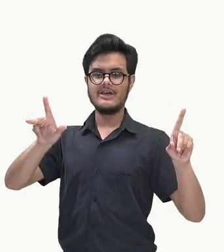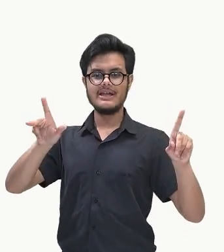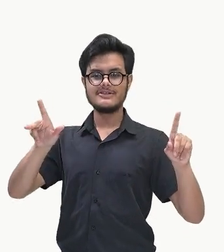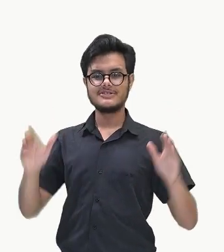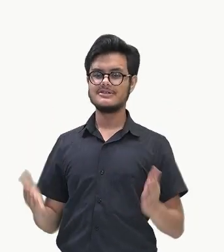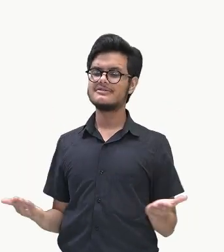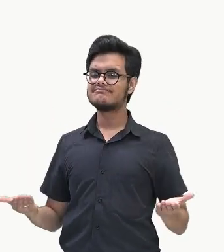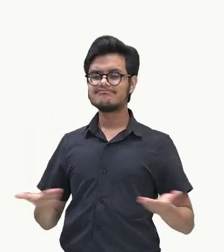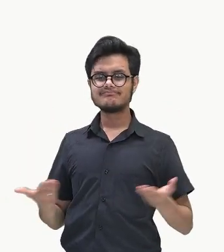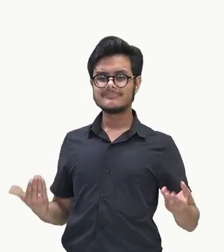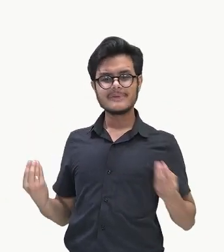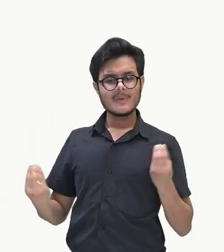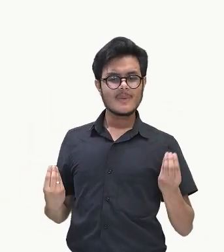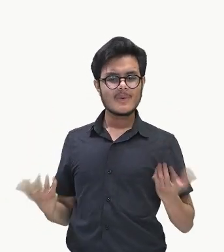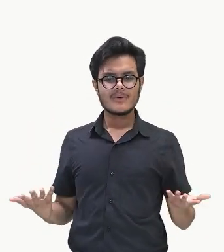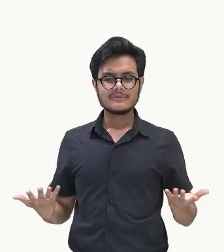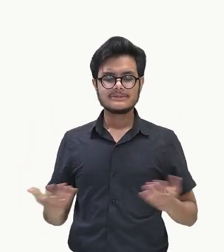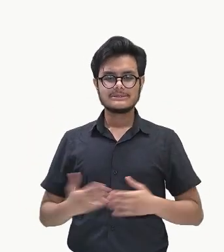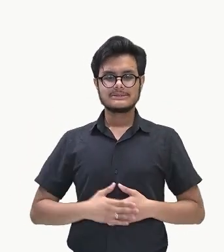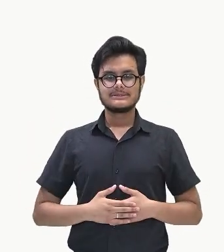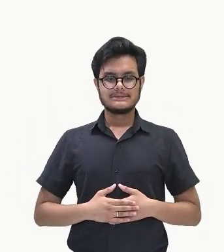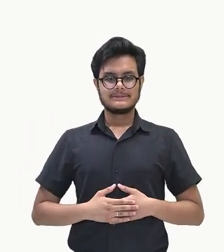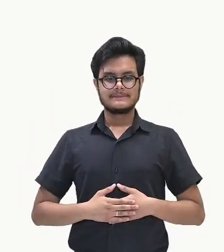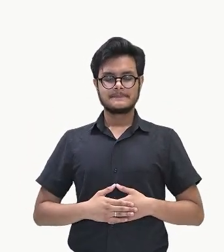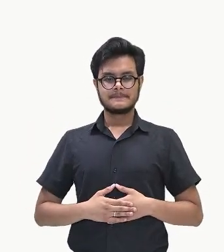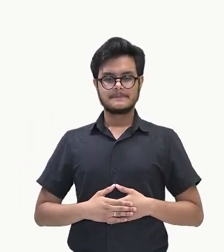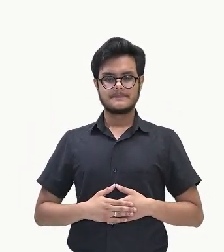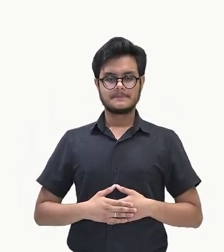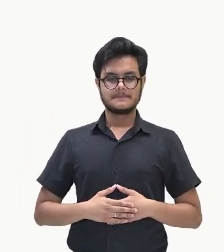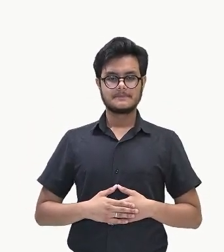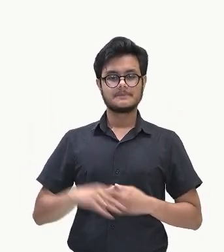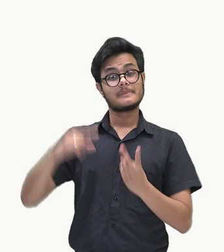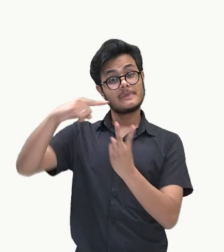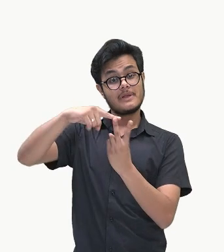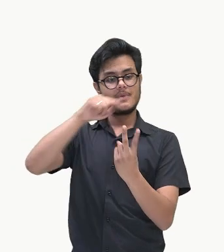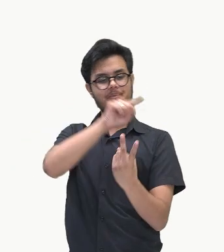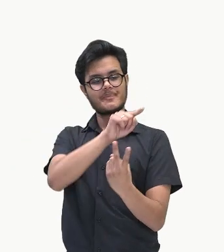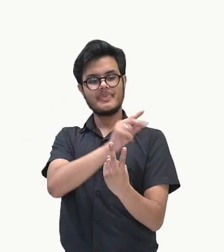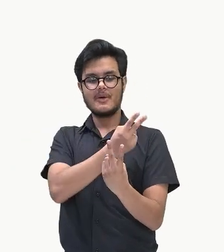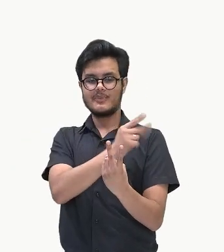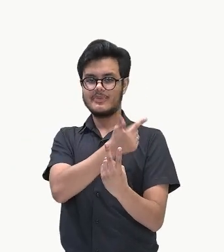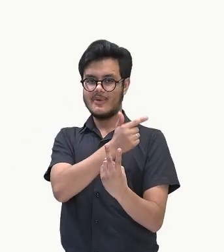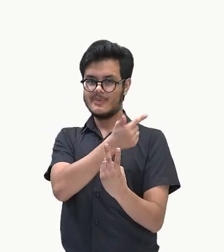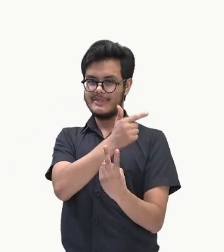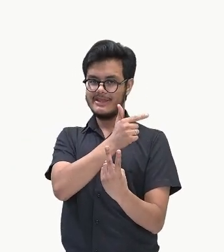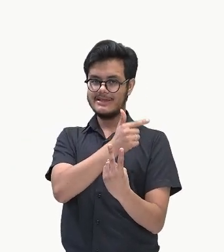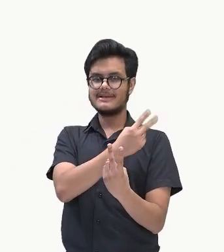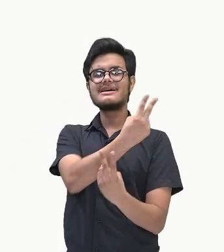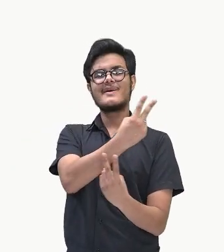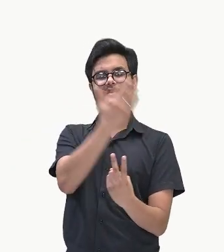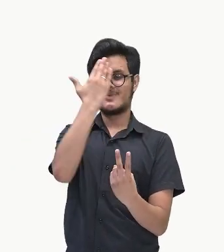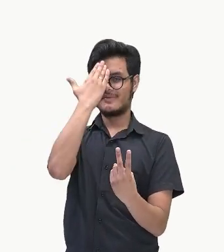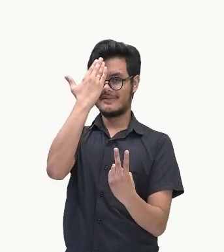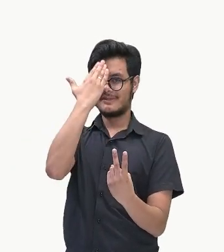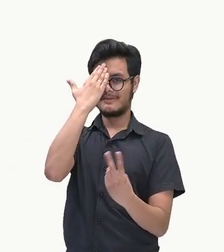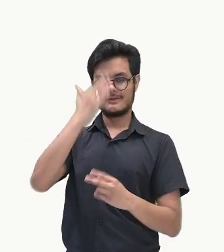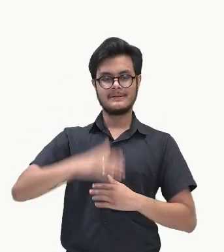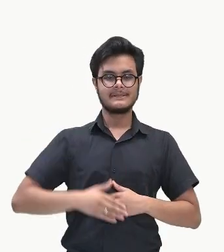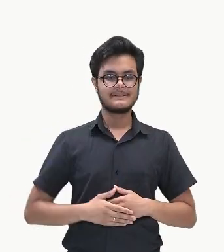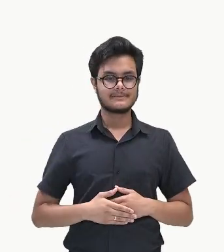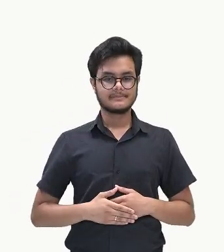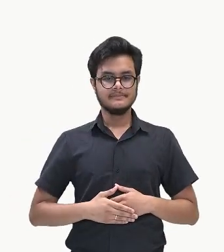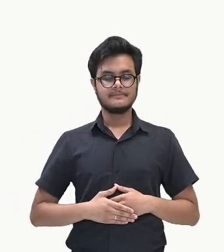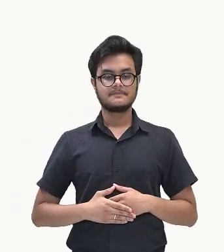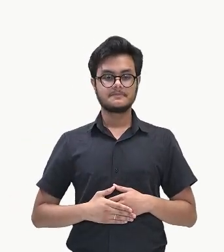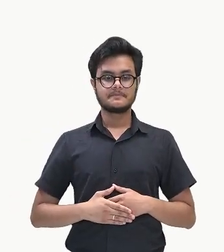igual. Aqui o índice não aparece, quando não aparece a gente sabe que é o 2. Então a gente sabe